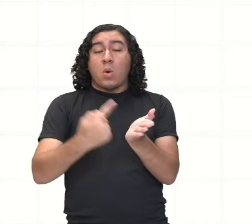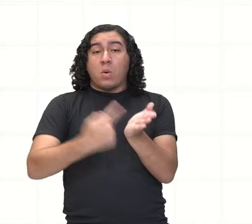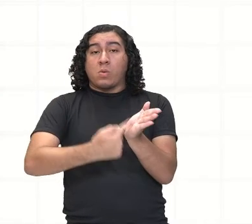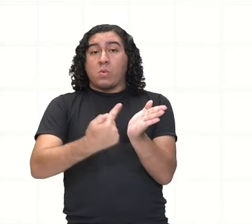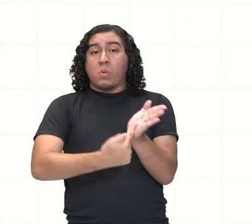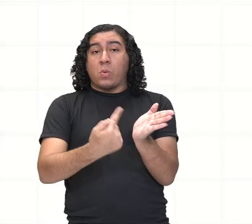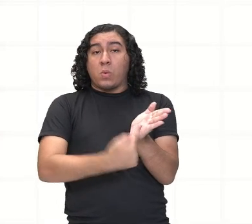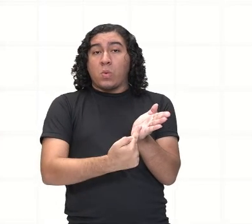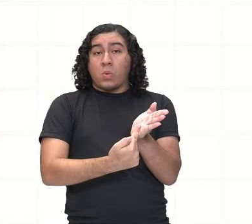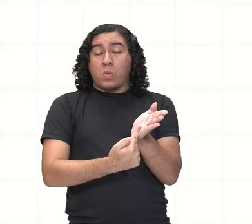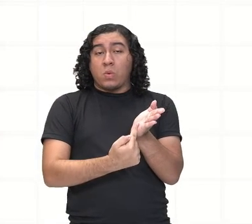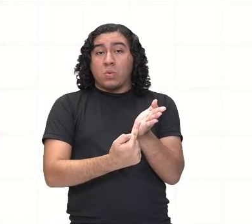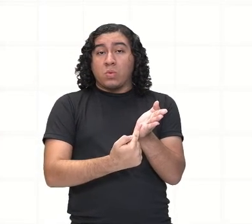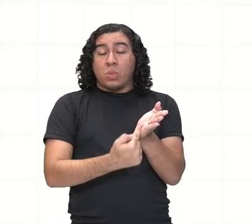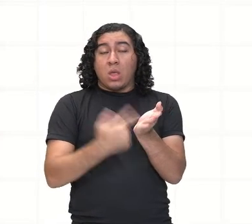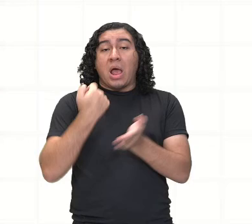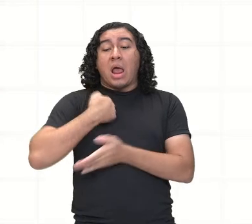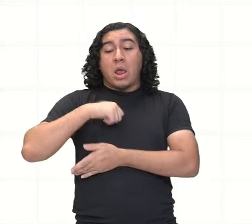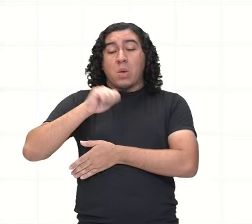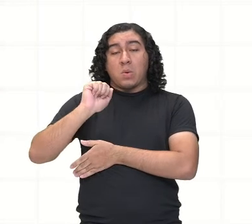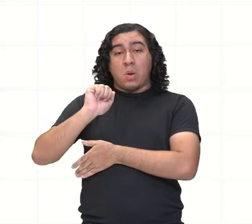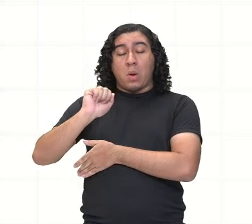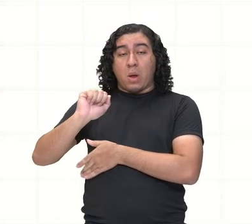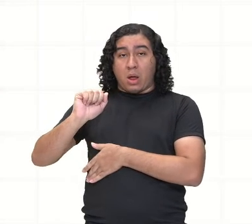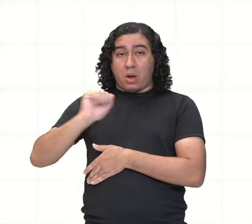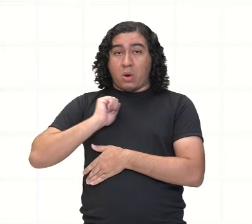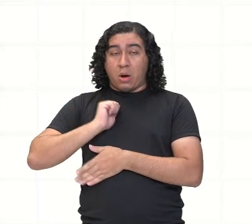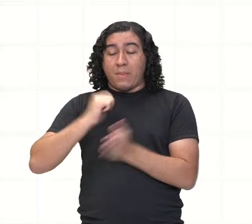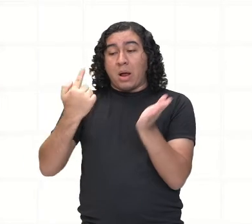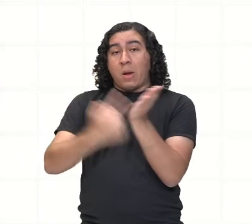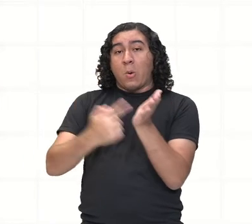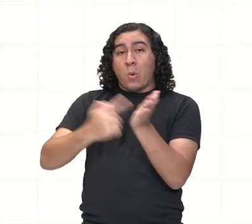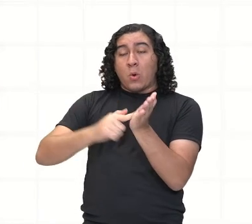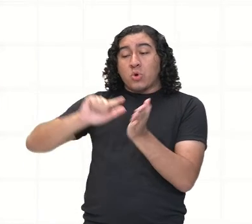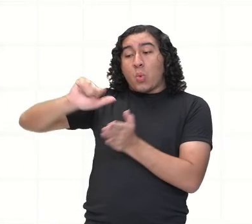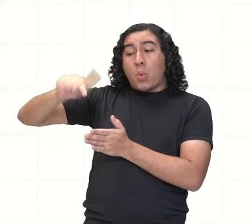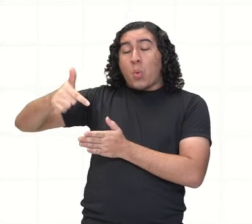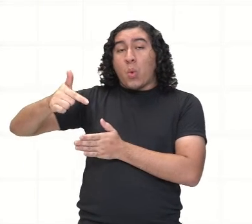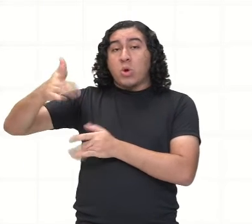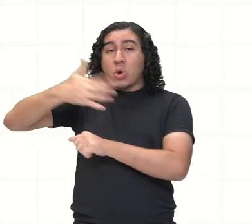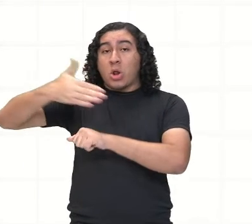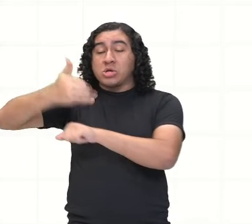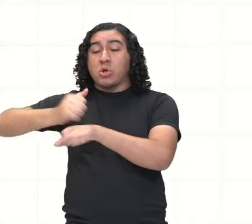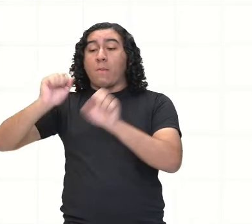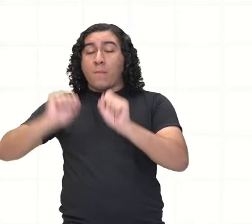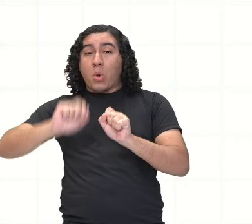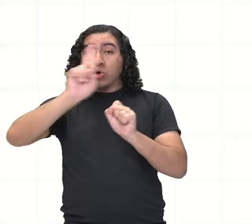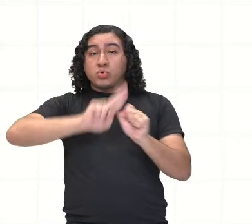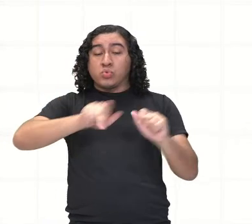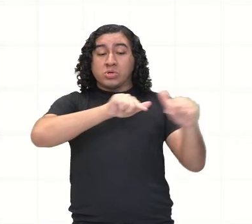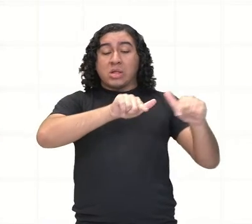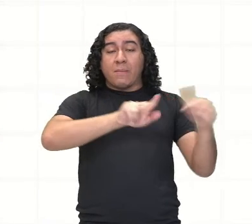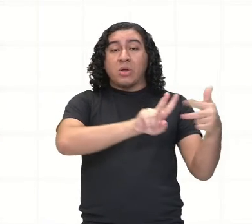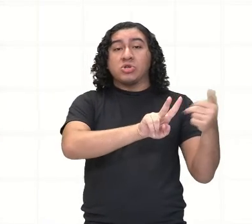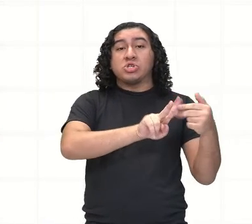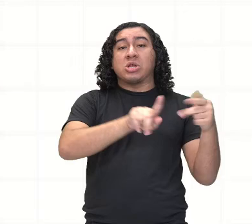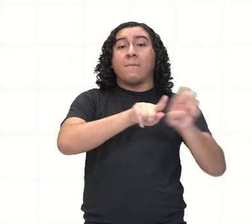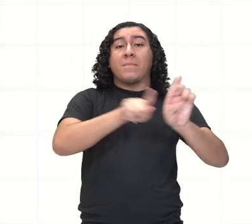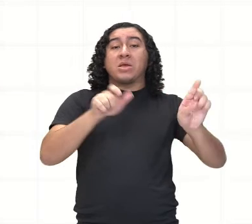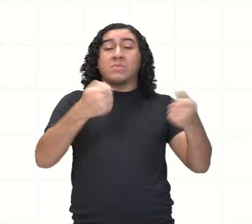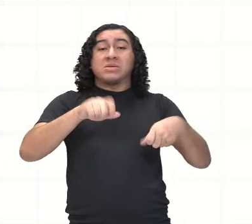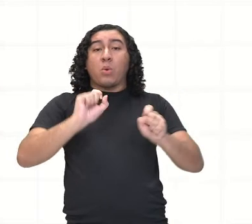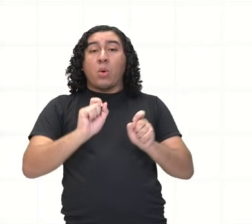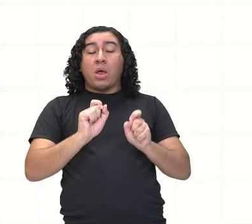colonos utilizem a mão de obra dos indígenas. Em troca, eles deveriam catequizar